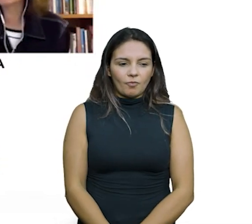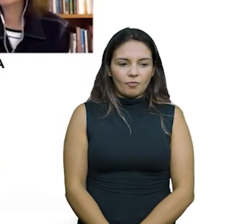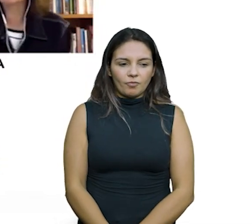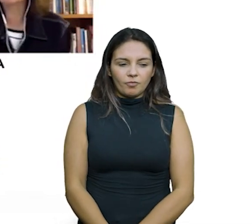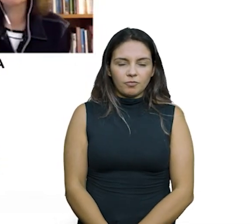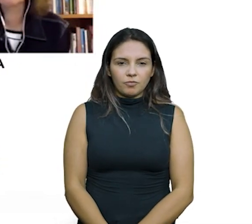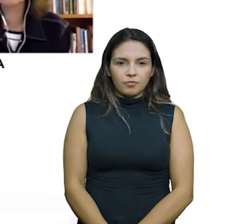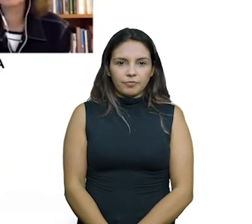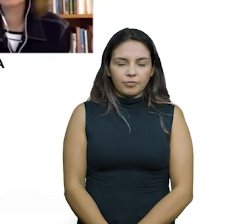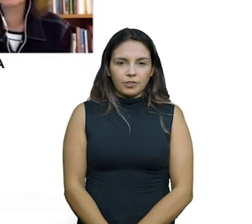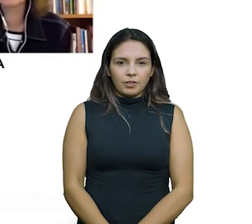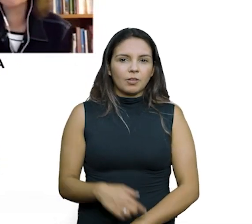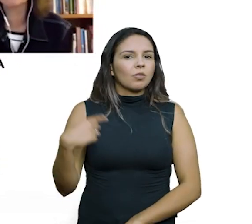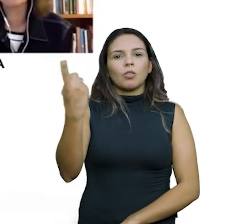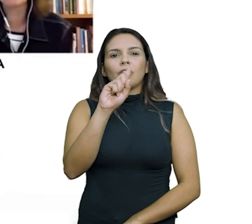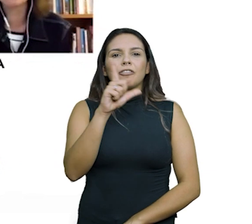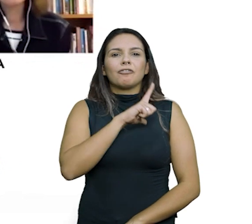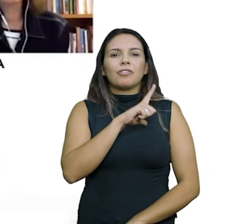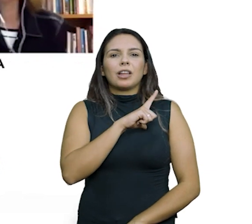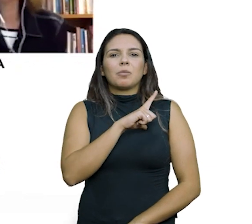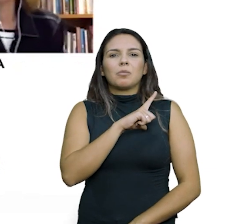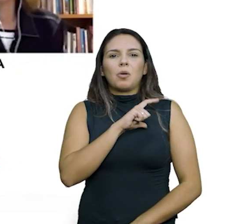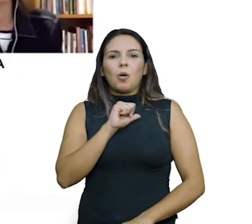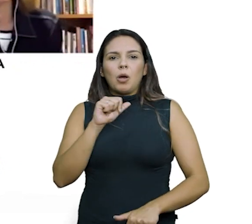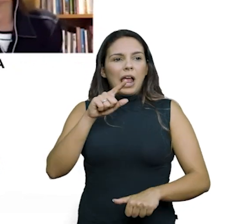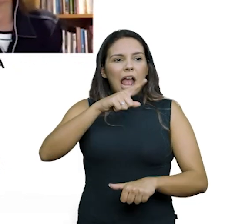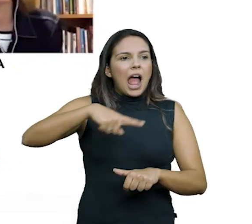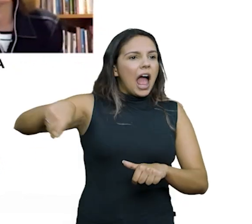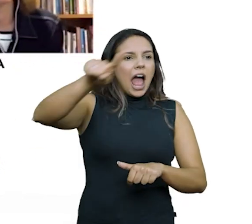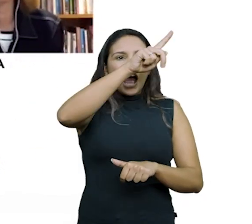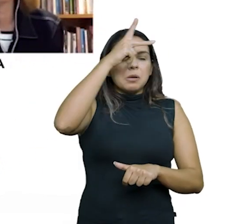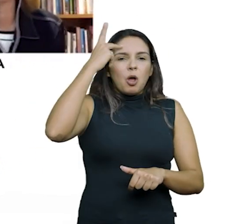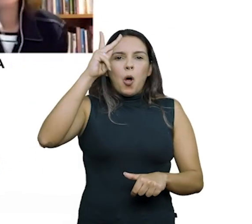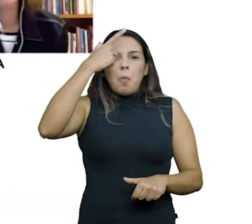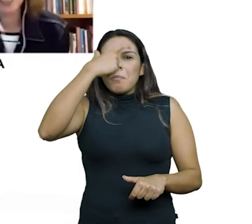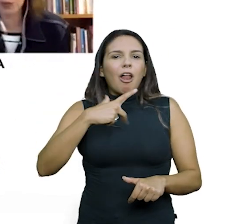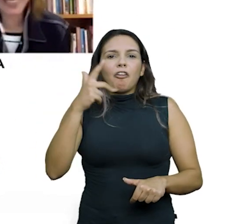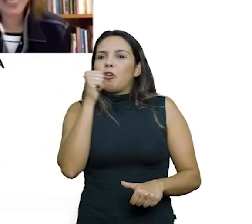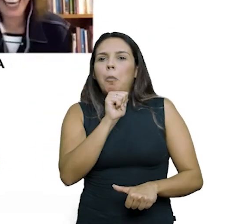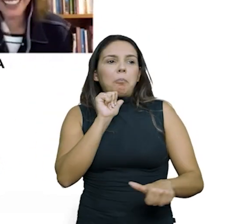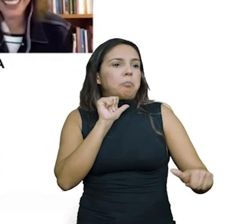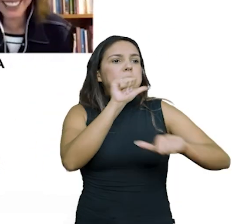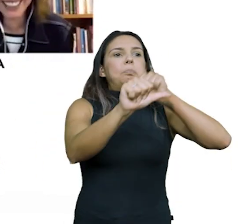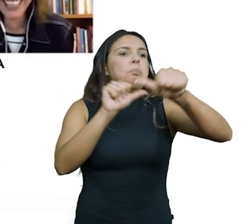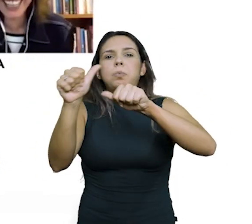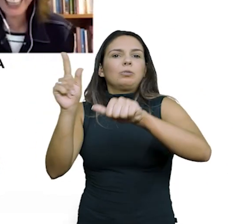falou outro dia, adorei, ele falou, nós não vamos ter uma conversão em massa da humanidade, né?